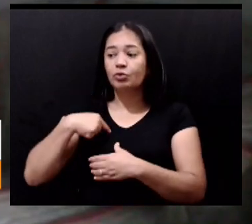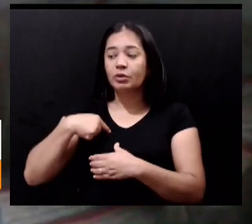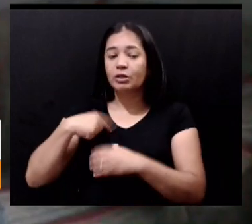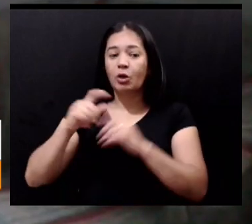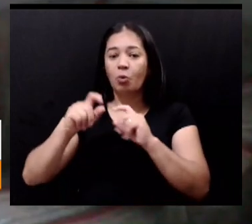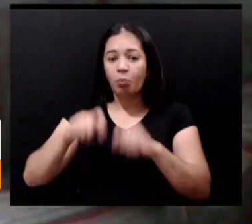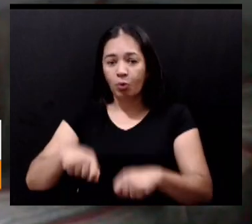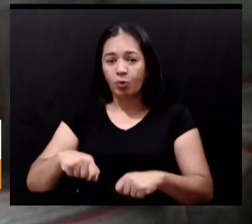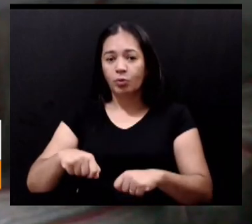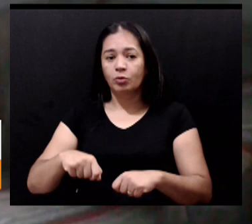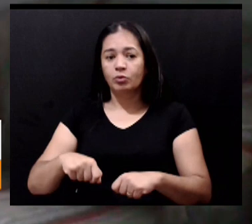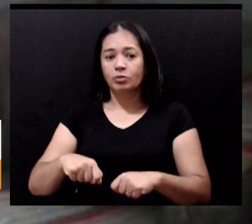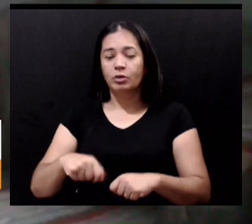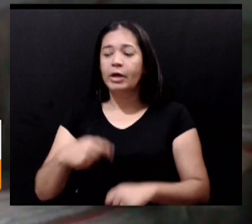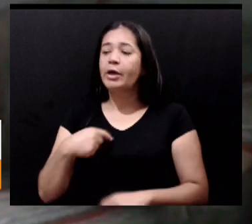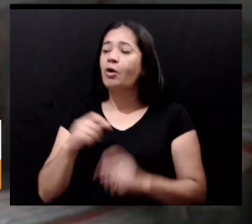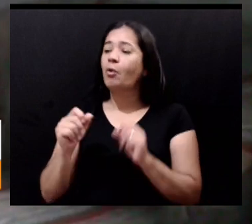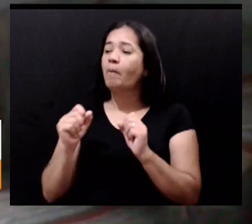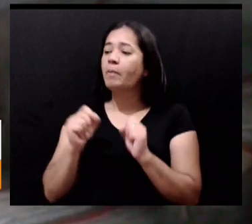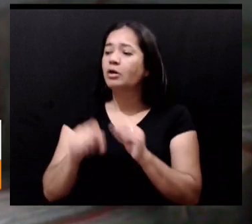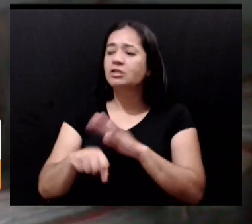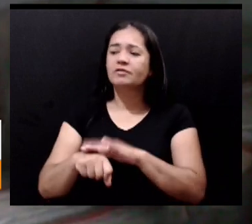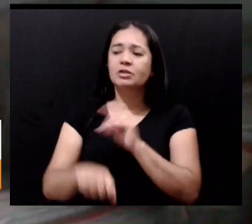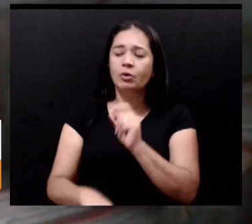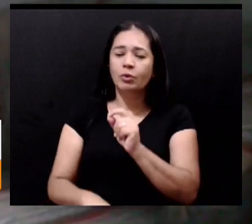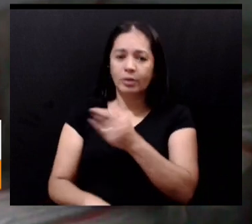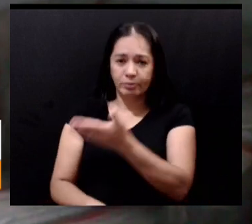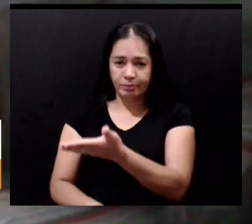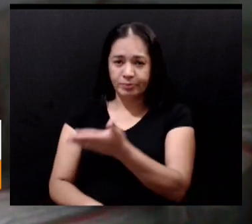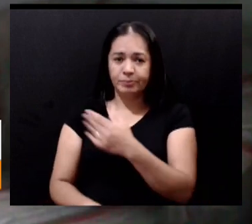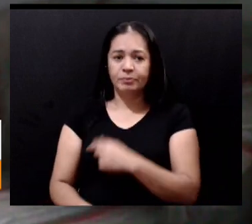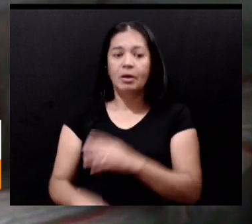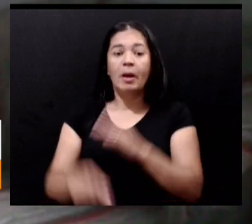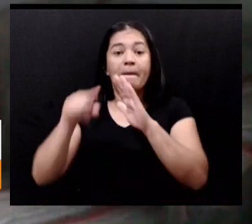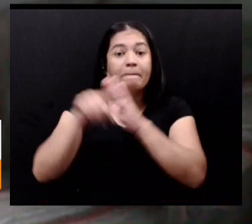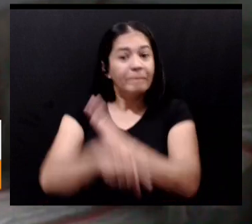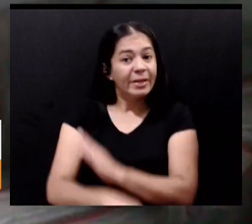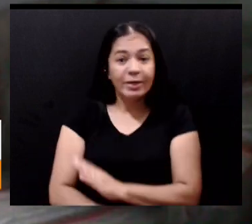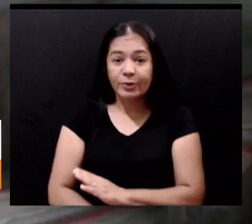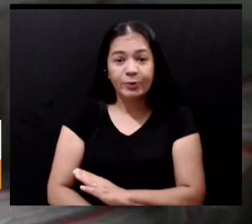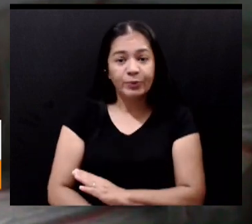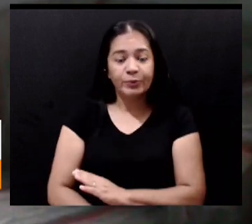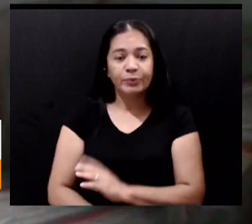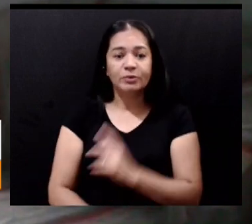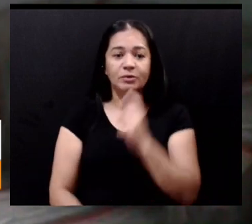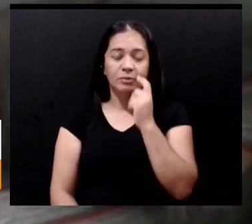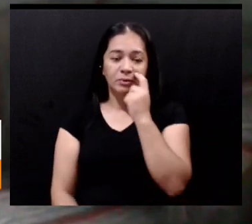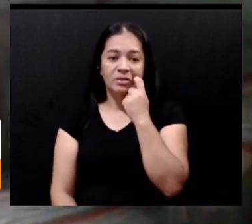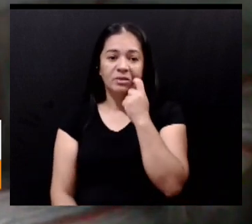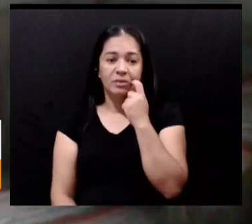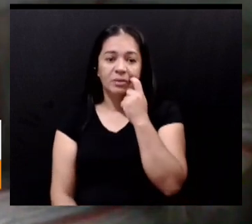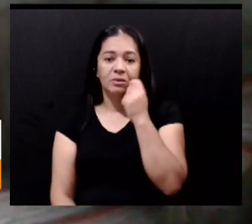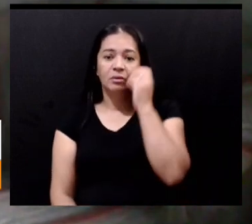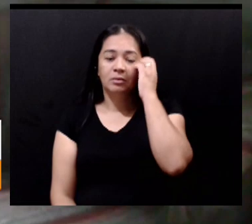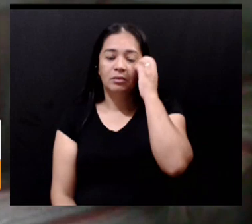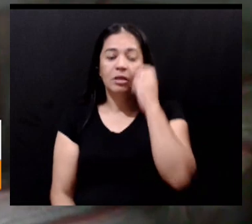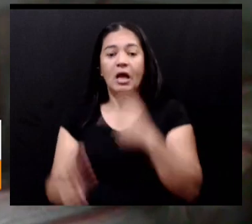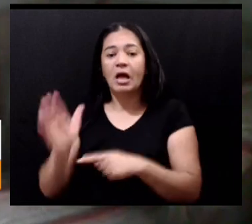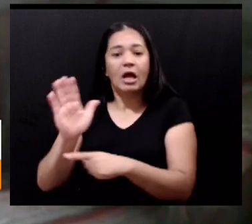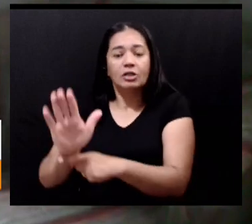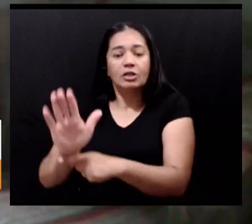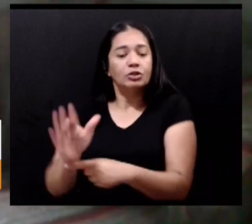que eu posso te ajudar? Perguntar se tem ações de ajuda para cada pessoa, para